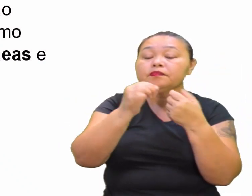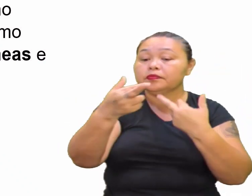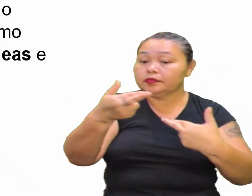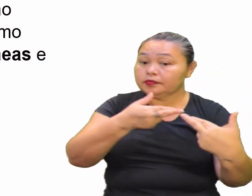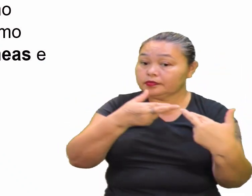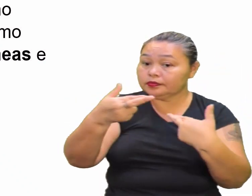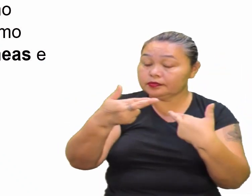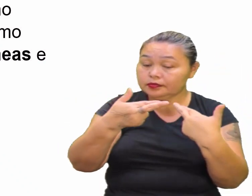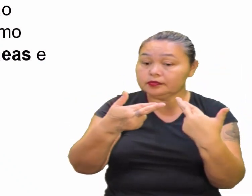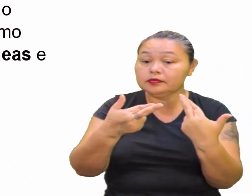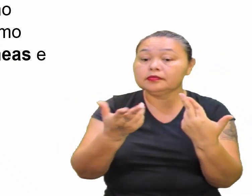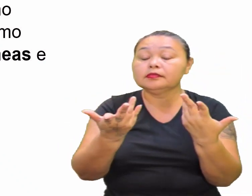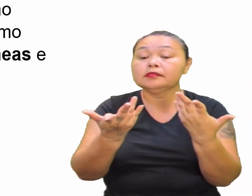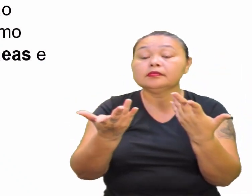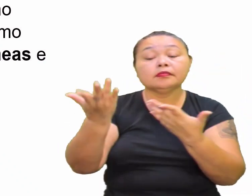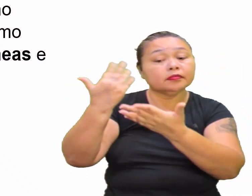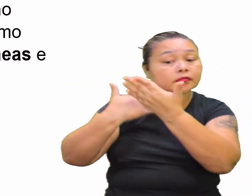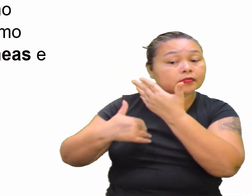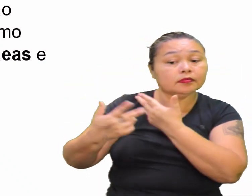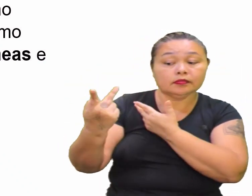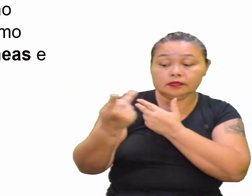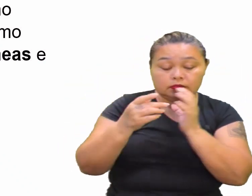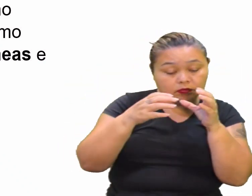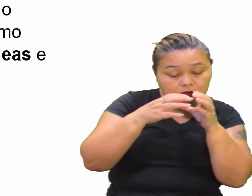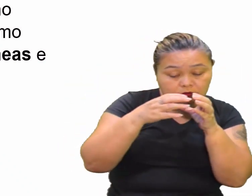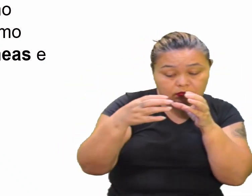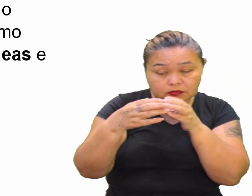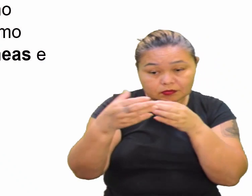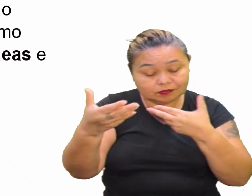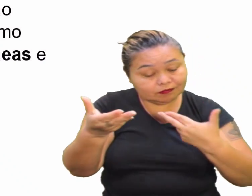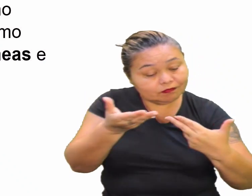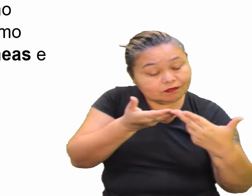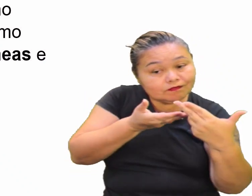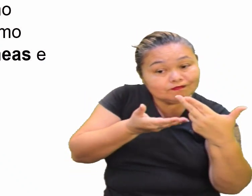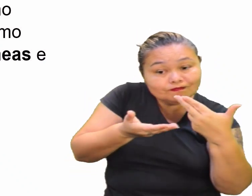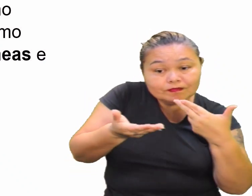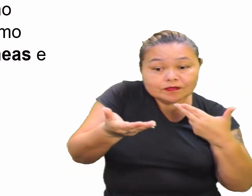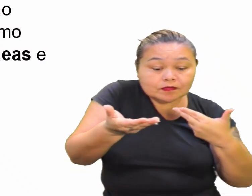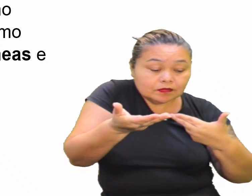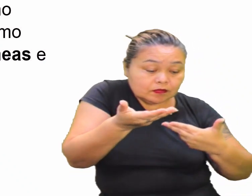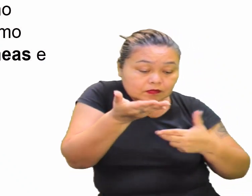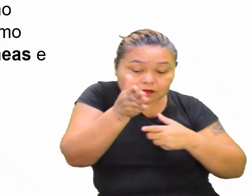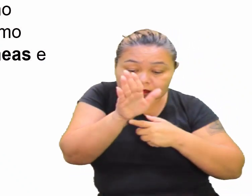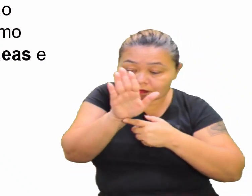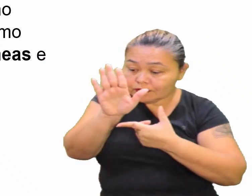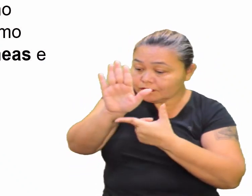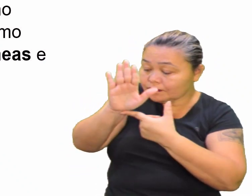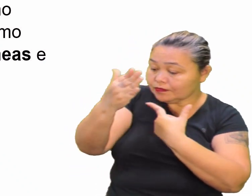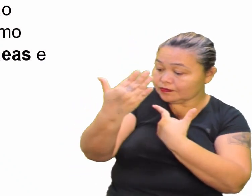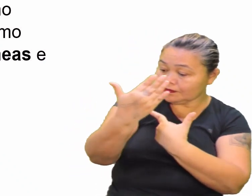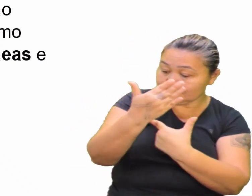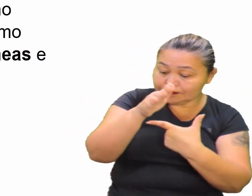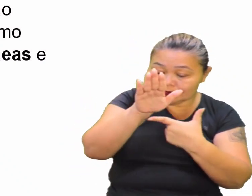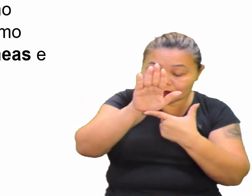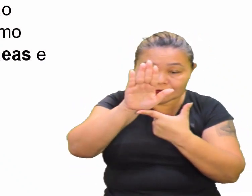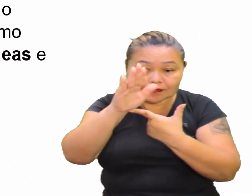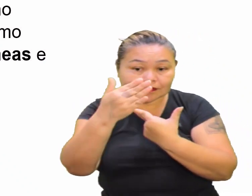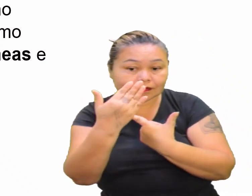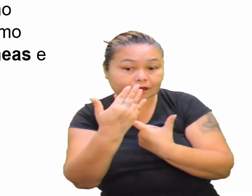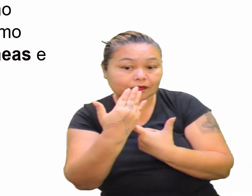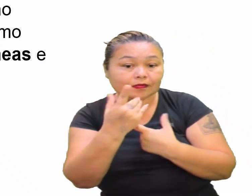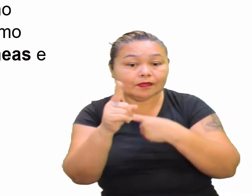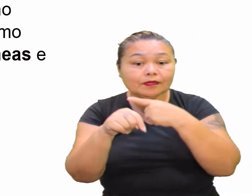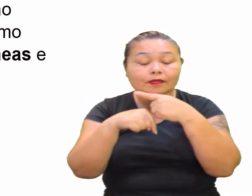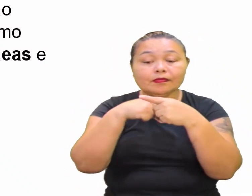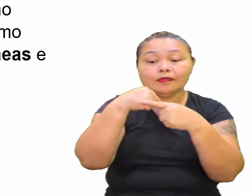relação mutualística, ambas as espécies elas vão estar se beneficiando umas da outra. Após